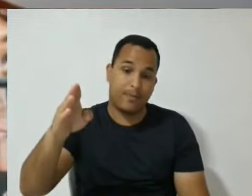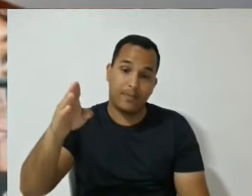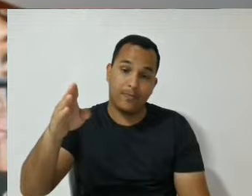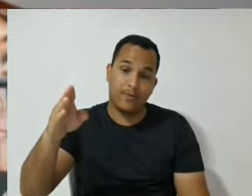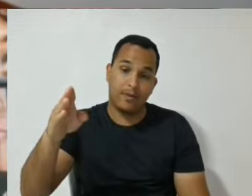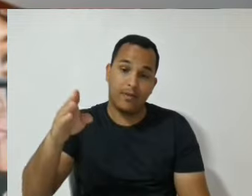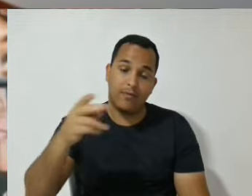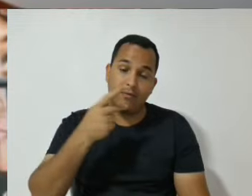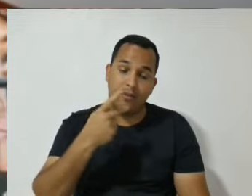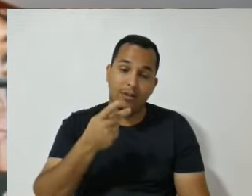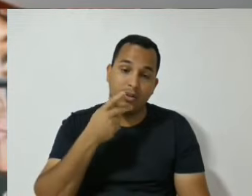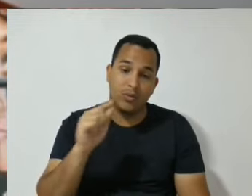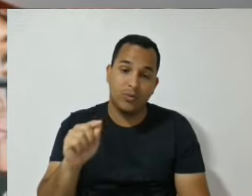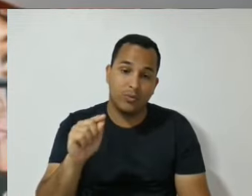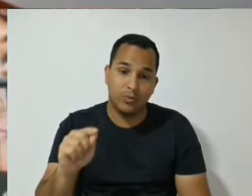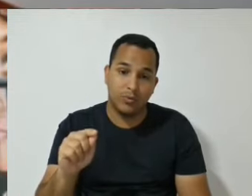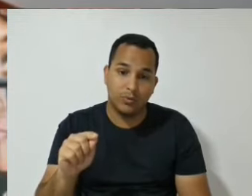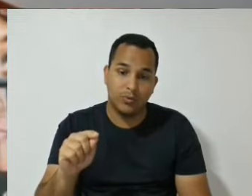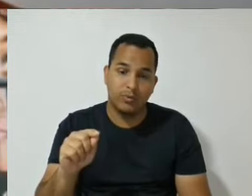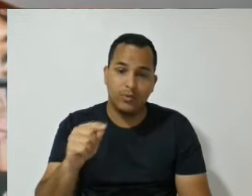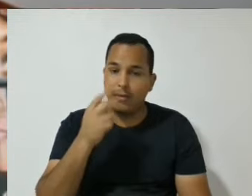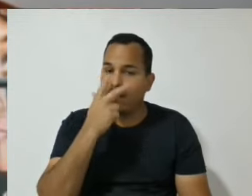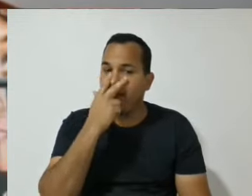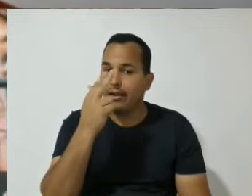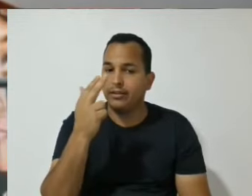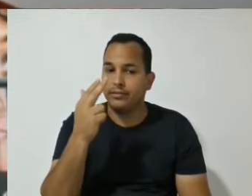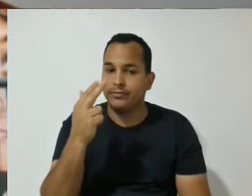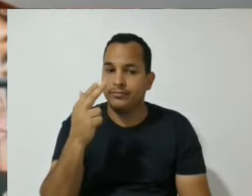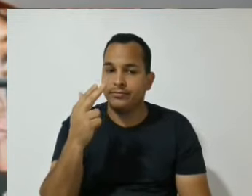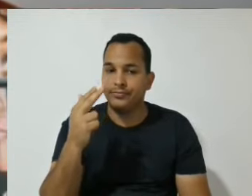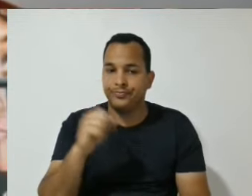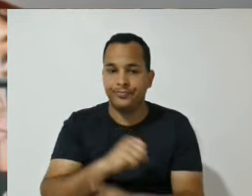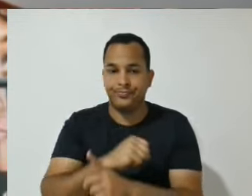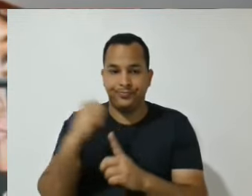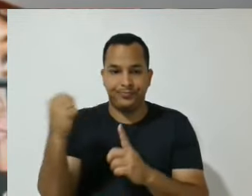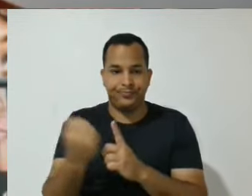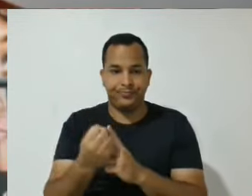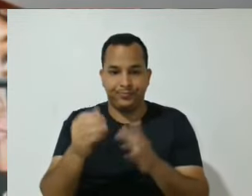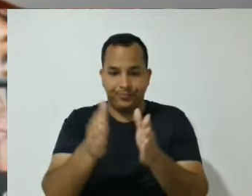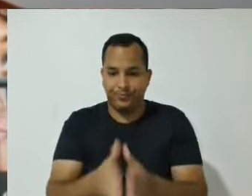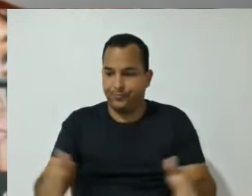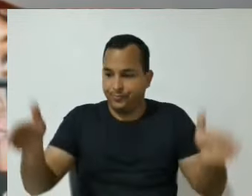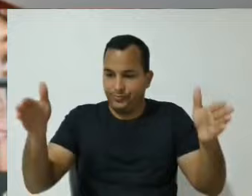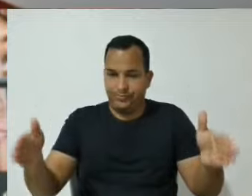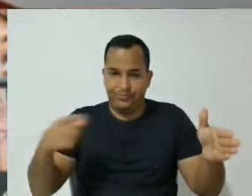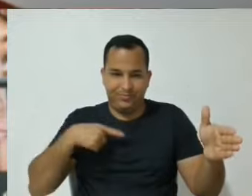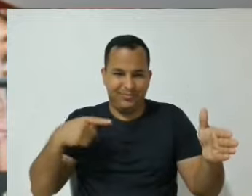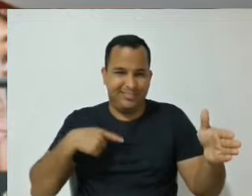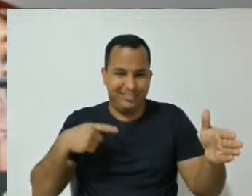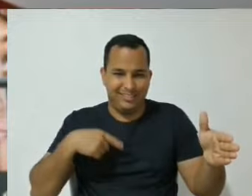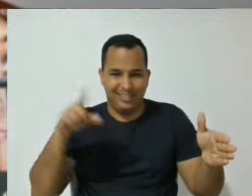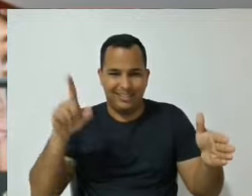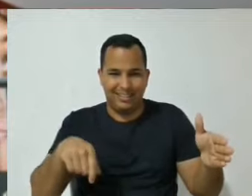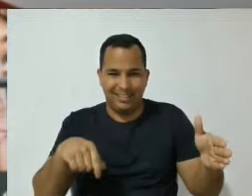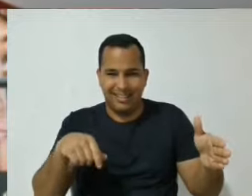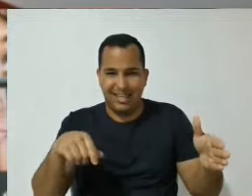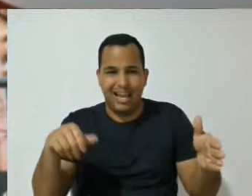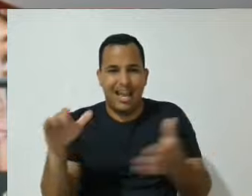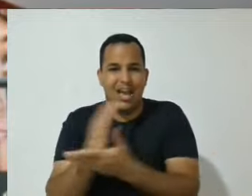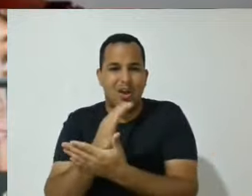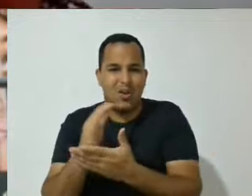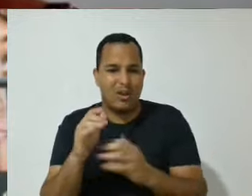eternizado o abismo social colossal da exclusão digital também. Né? Nós